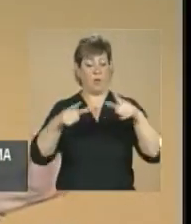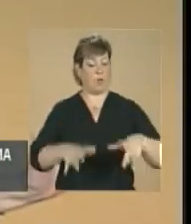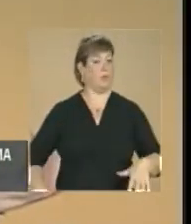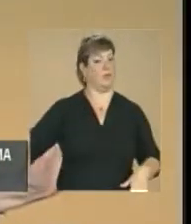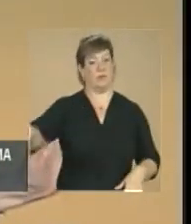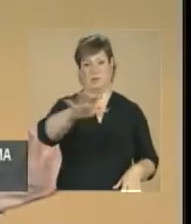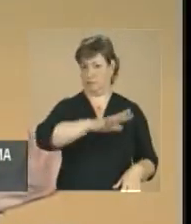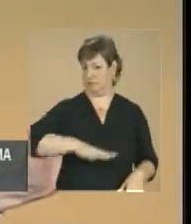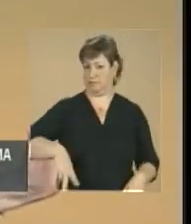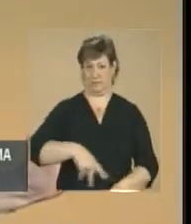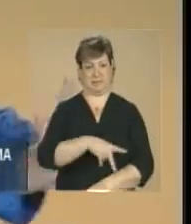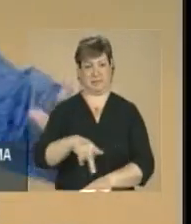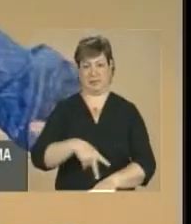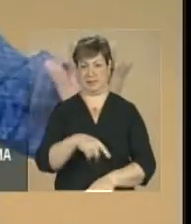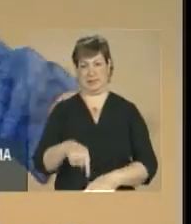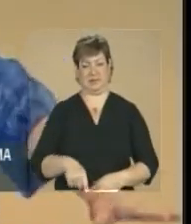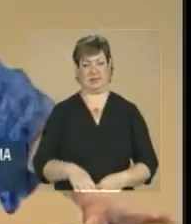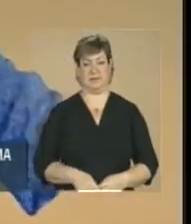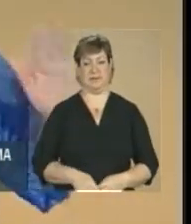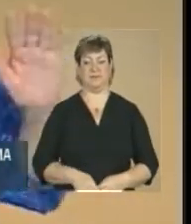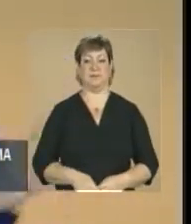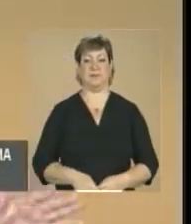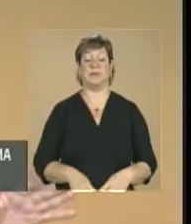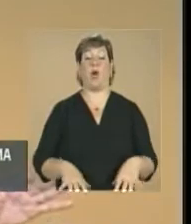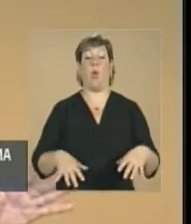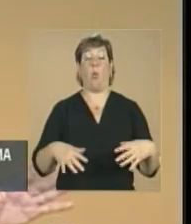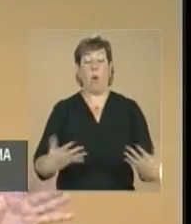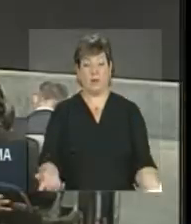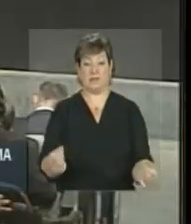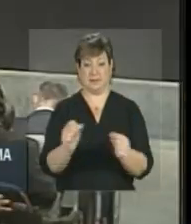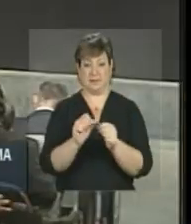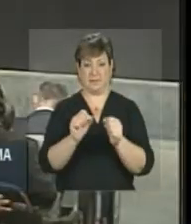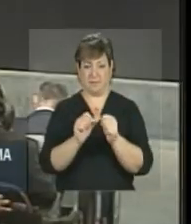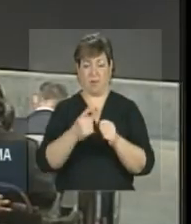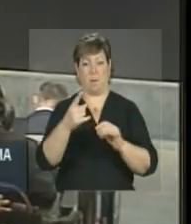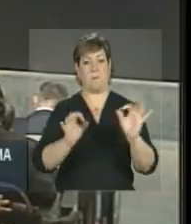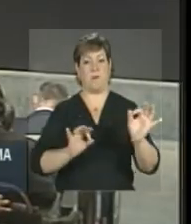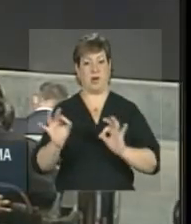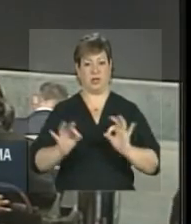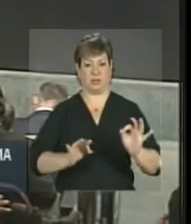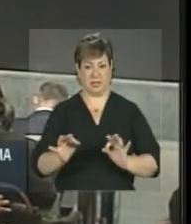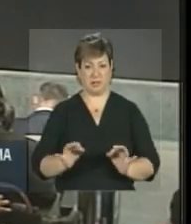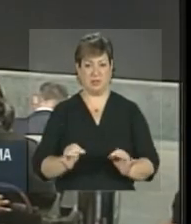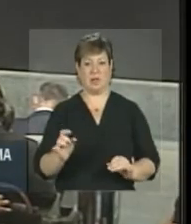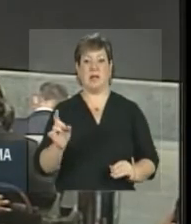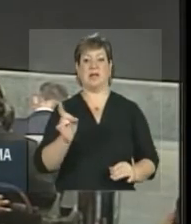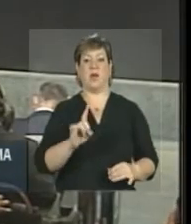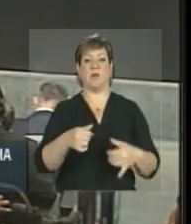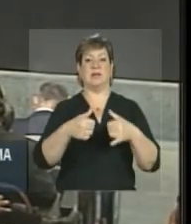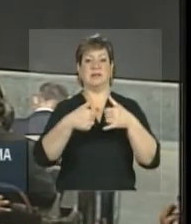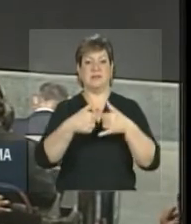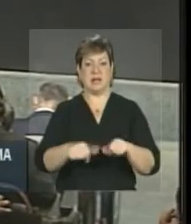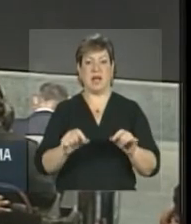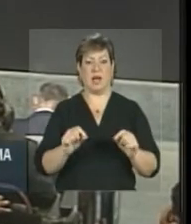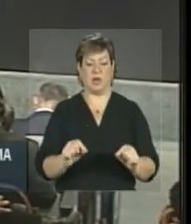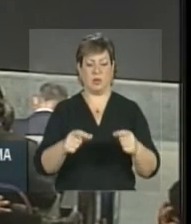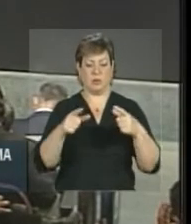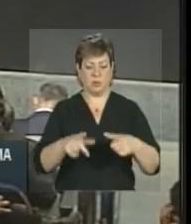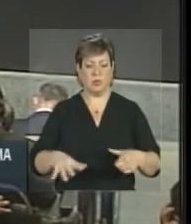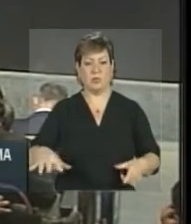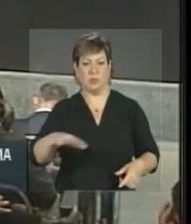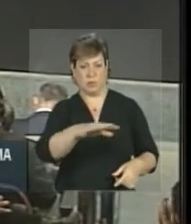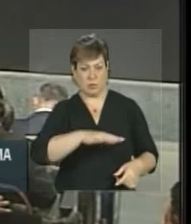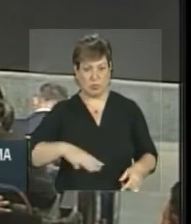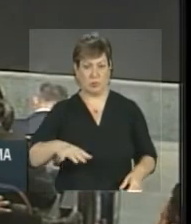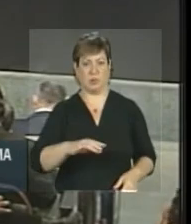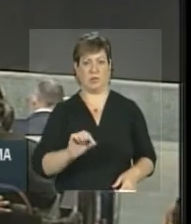nacional. Quando você faz um projeto e não está no território nacional, você está se